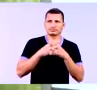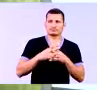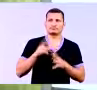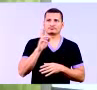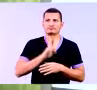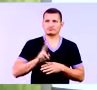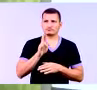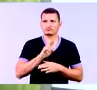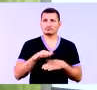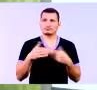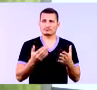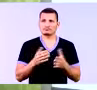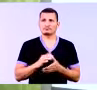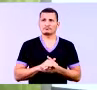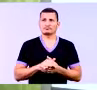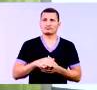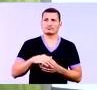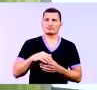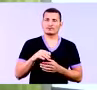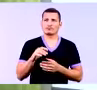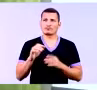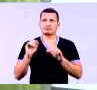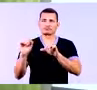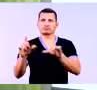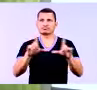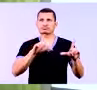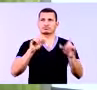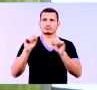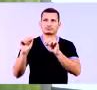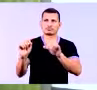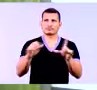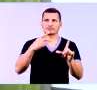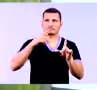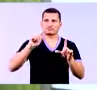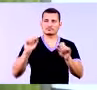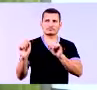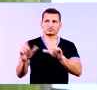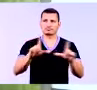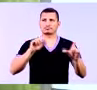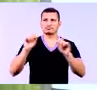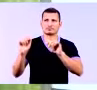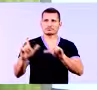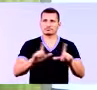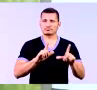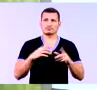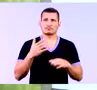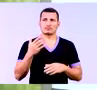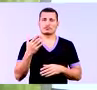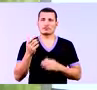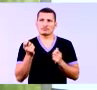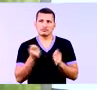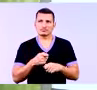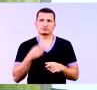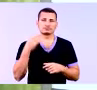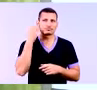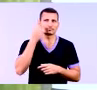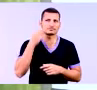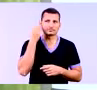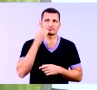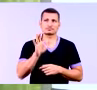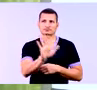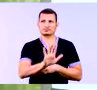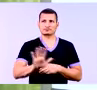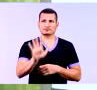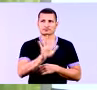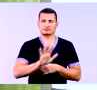Então, a navegabilidade, a navegação da aplicação, ela vai permitir uma experiência de interface